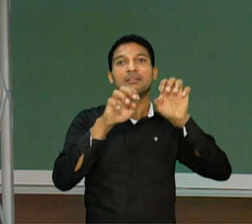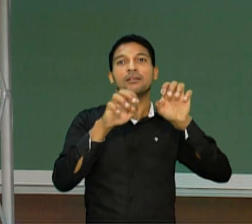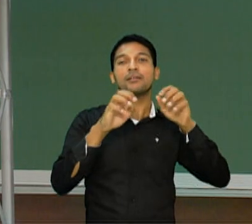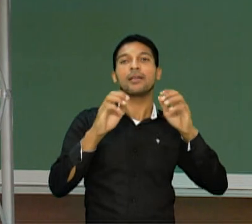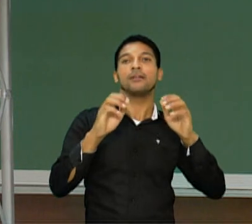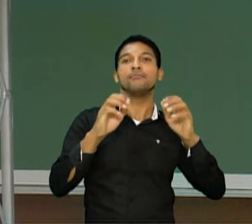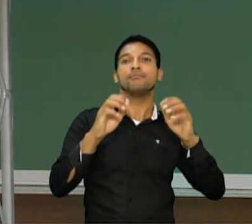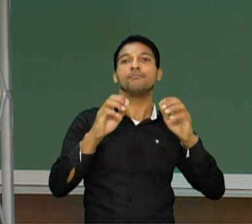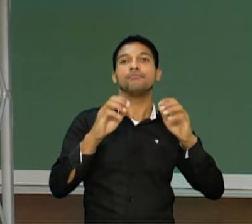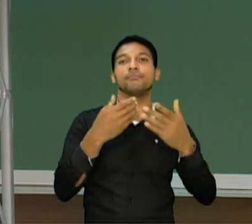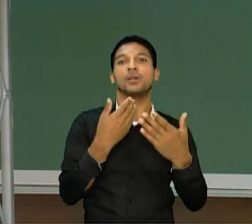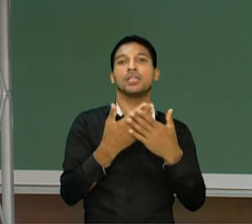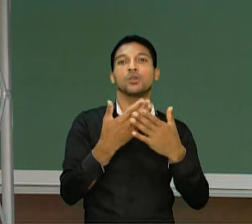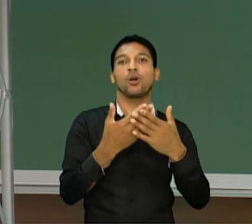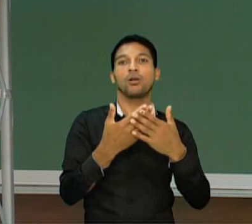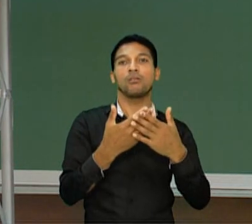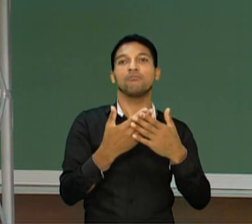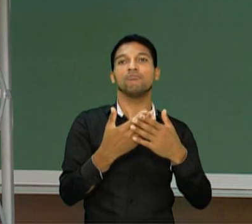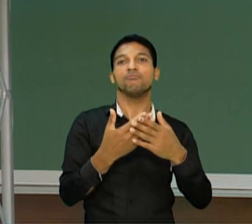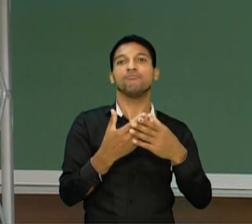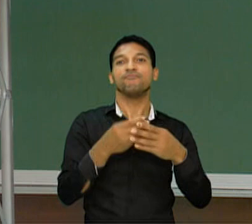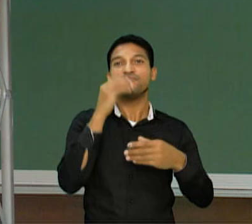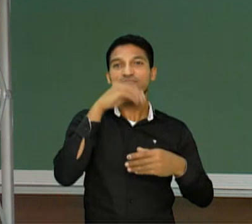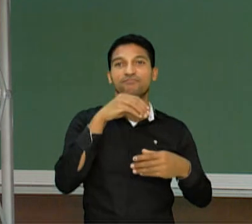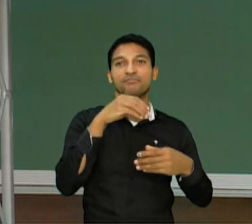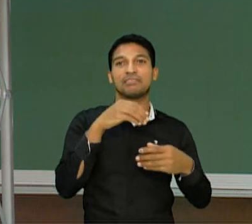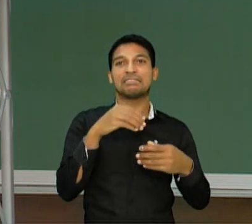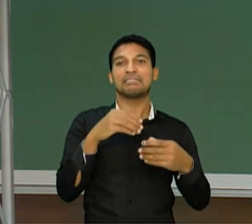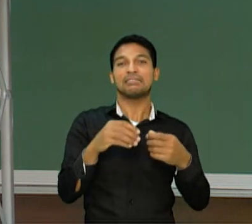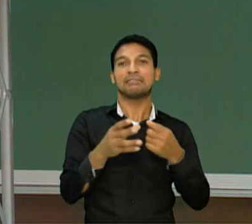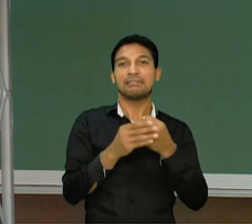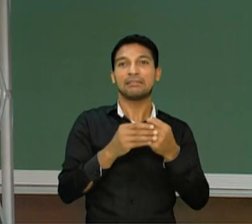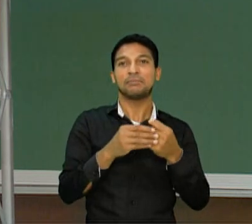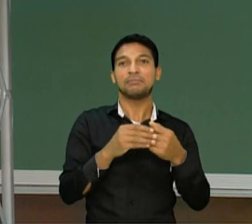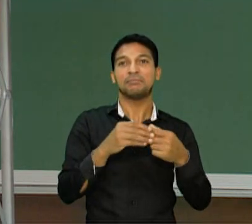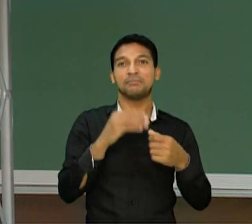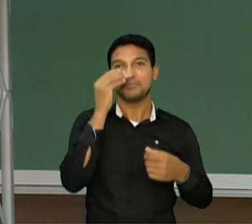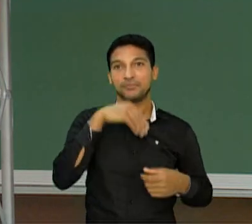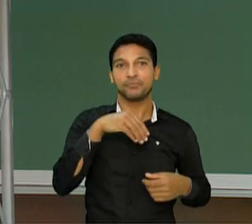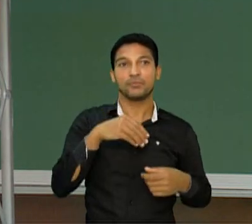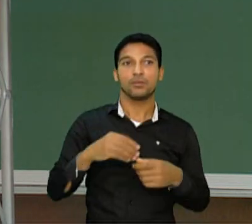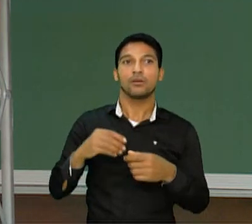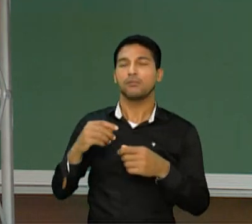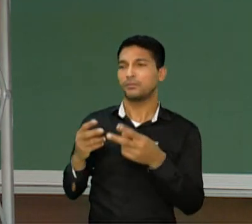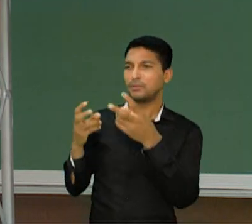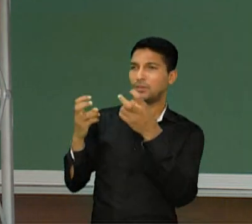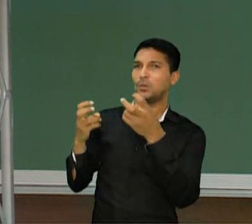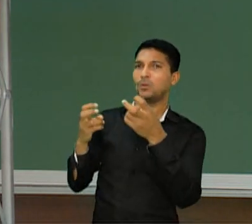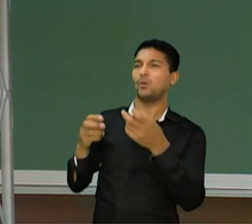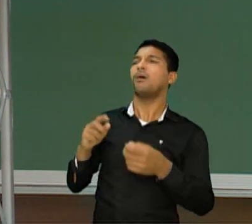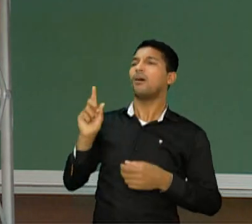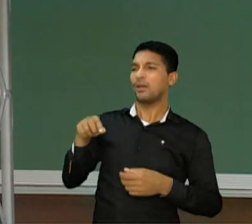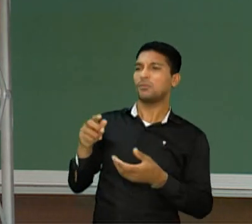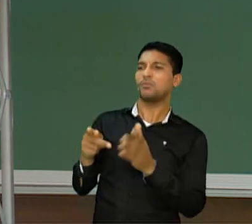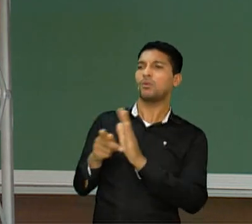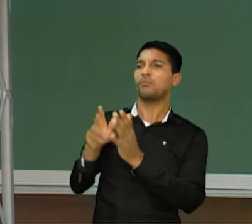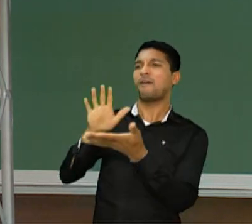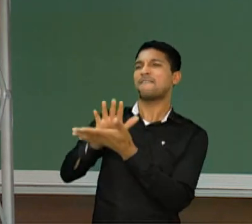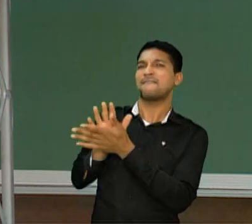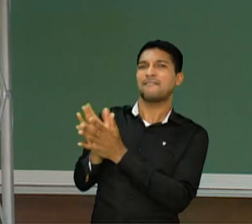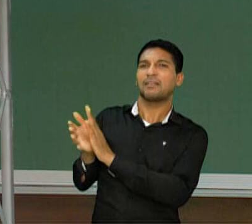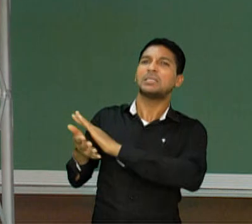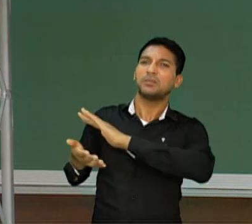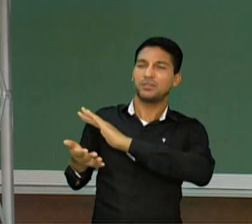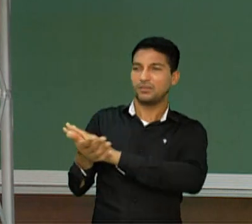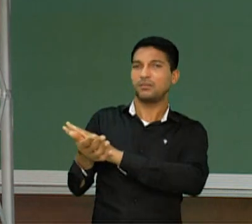uma caracterização bem triste. Falam sobre a destruição, mostra que a caçamba do lixo sendo jogada, o caminhão